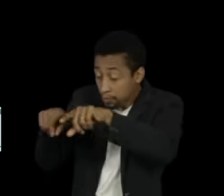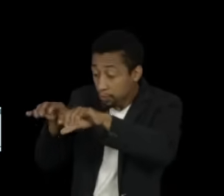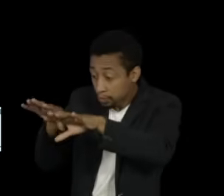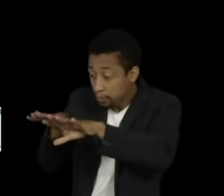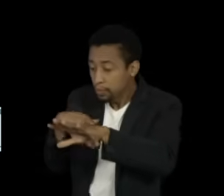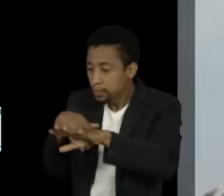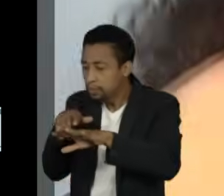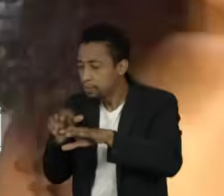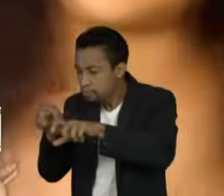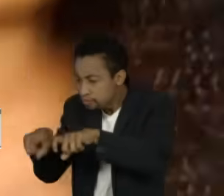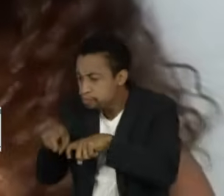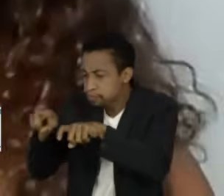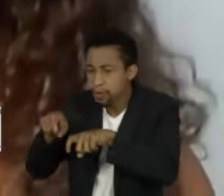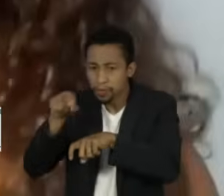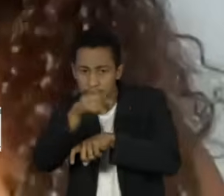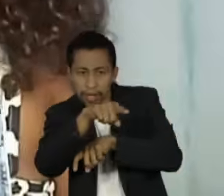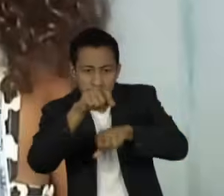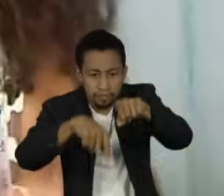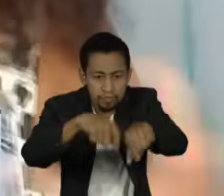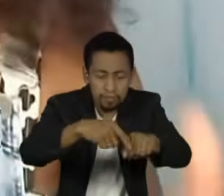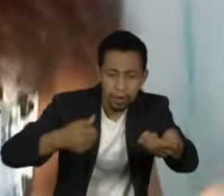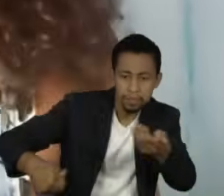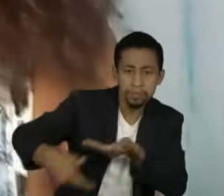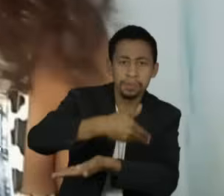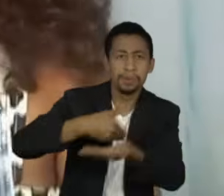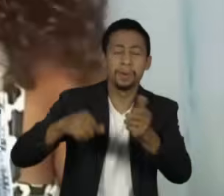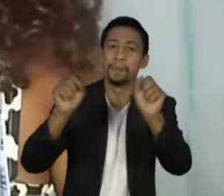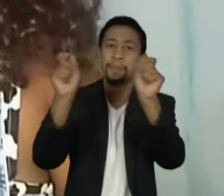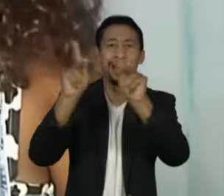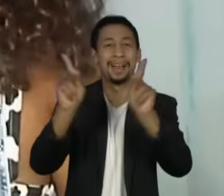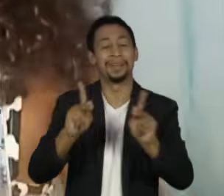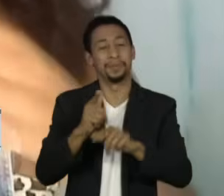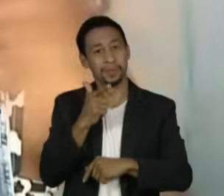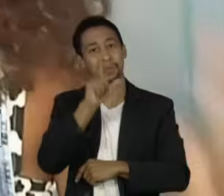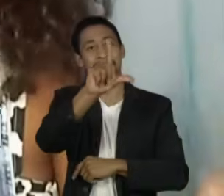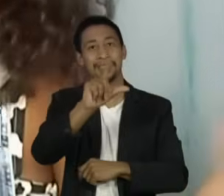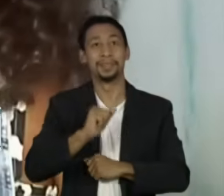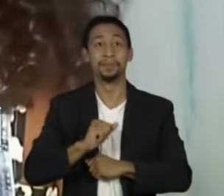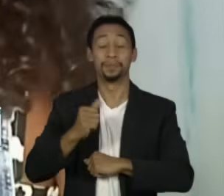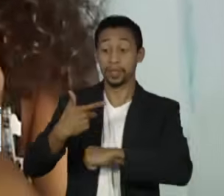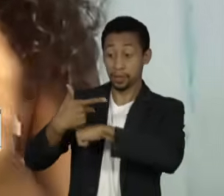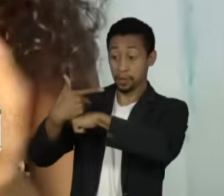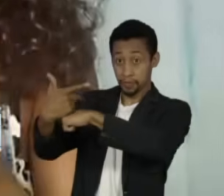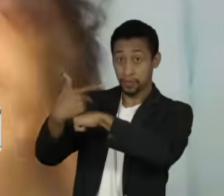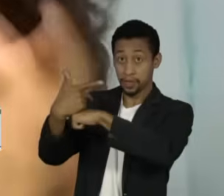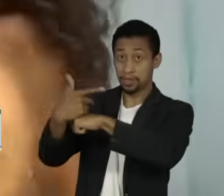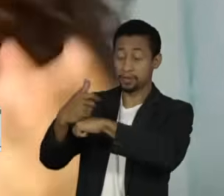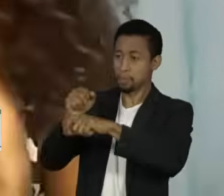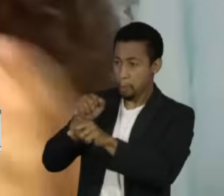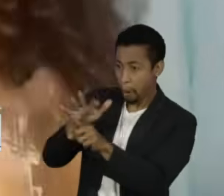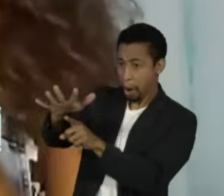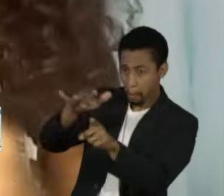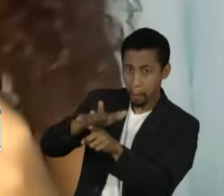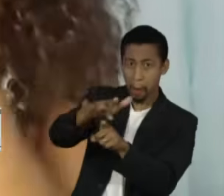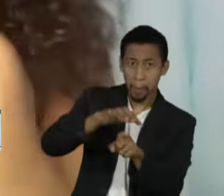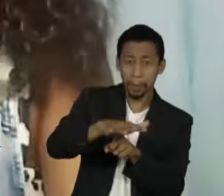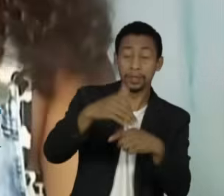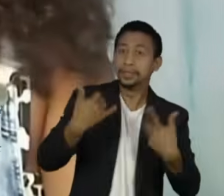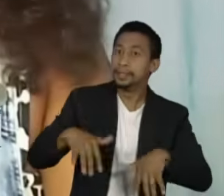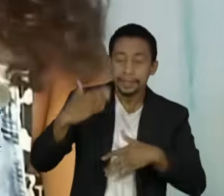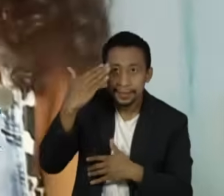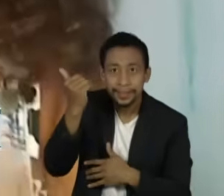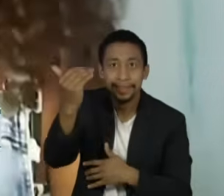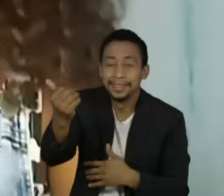amor recíproco. O Plantando Paz foi o primeiro vídeo que repercutiu, né? Tava um movimento muito